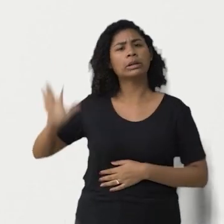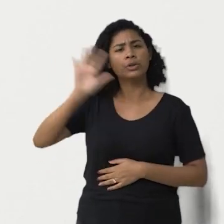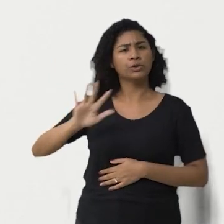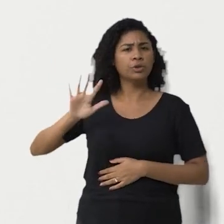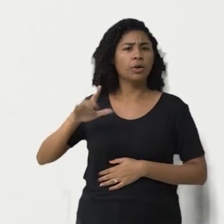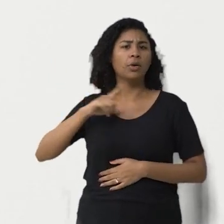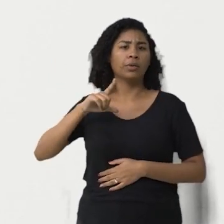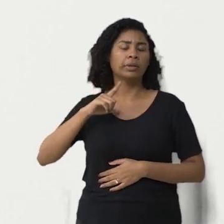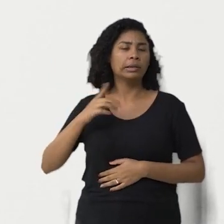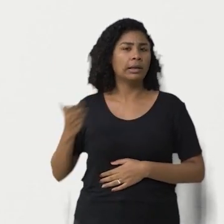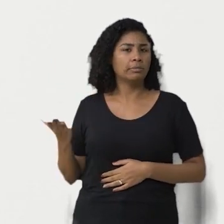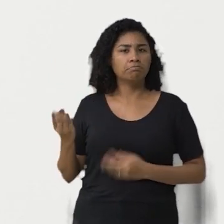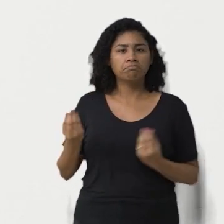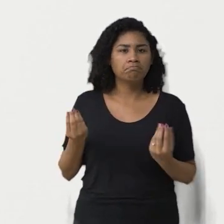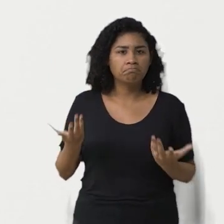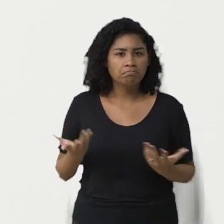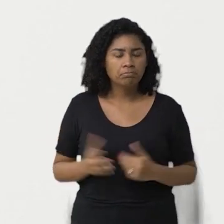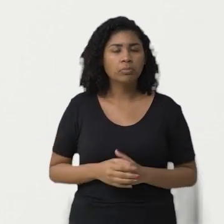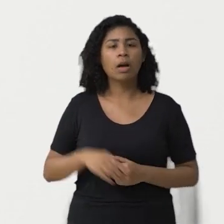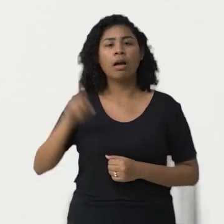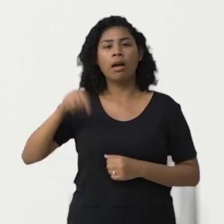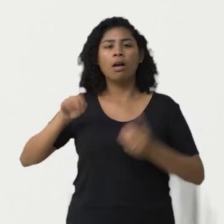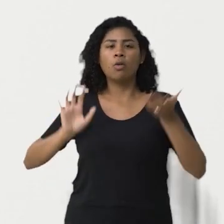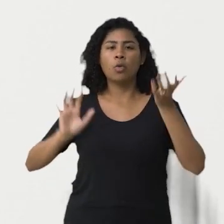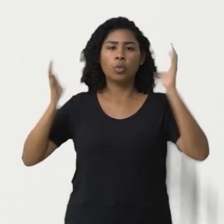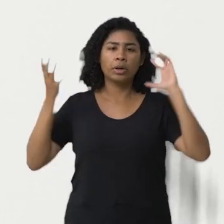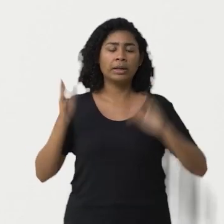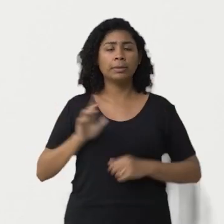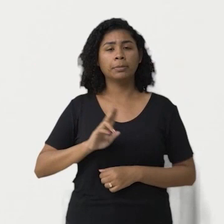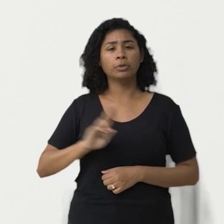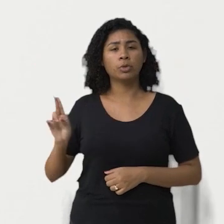onde tem a zona temperada sul? O clima